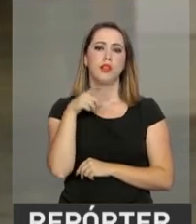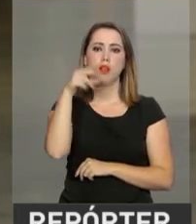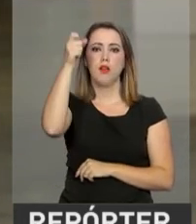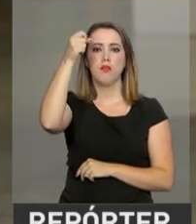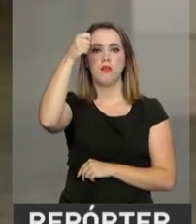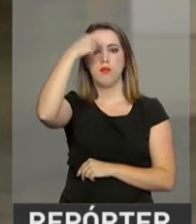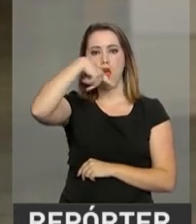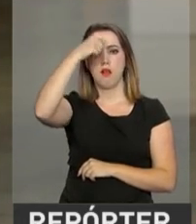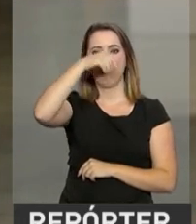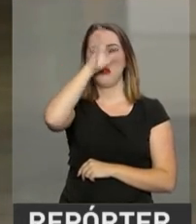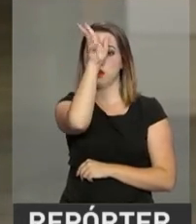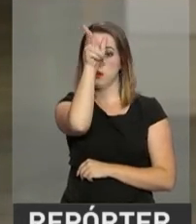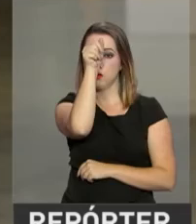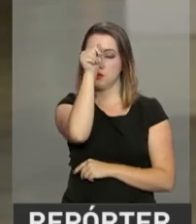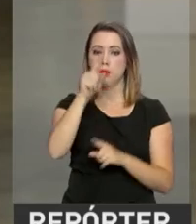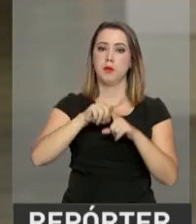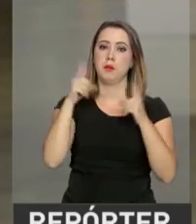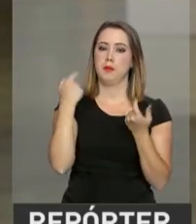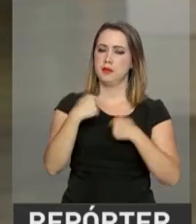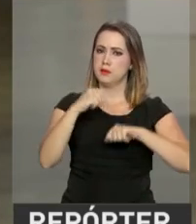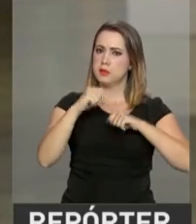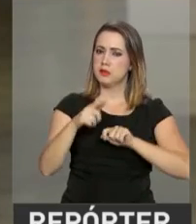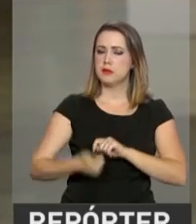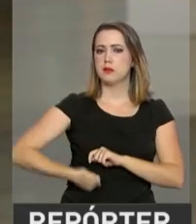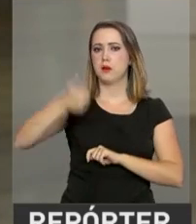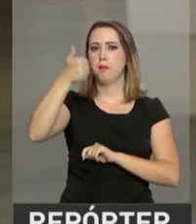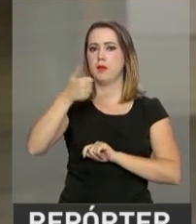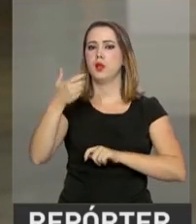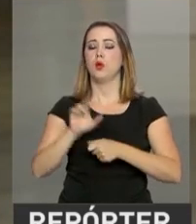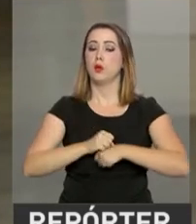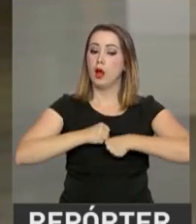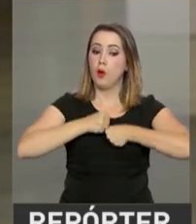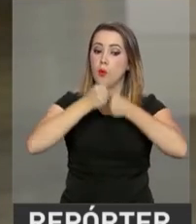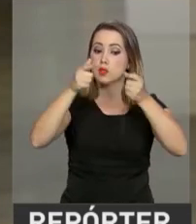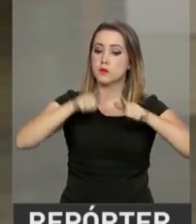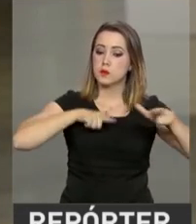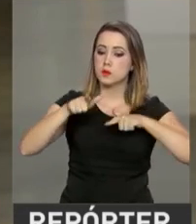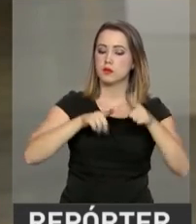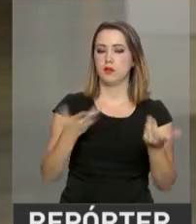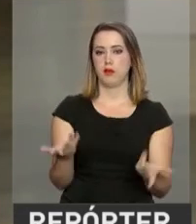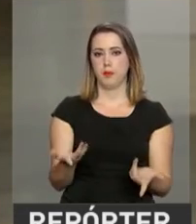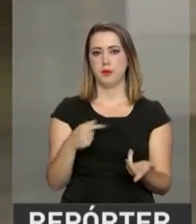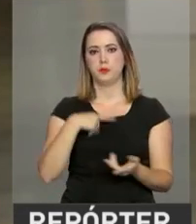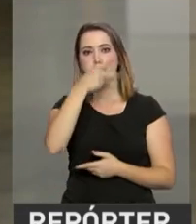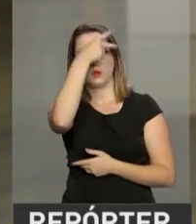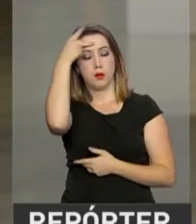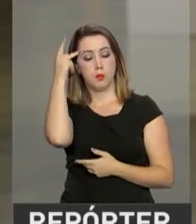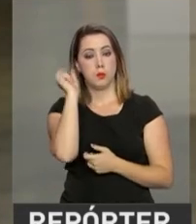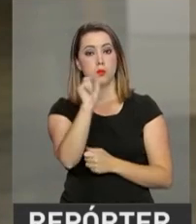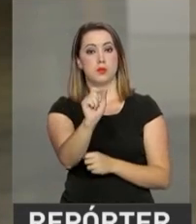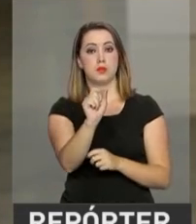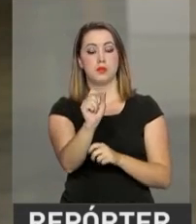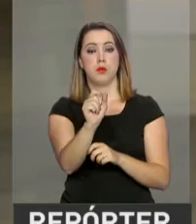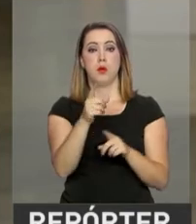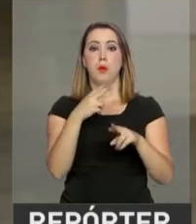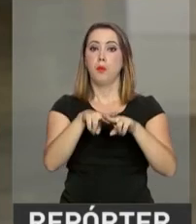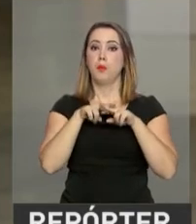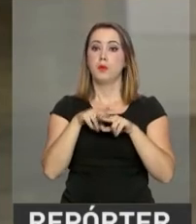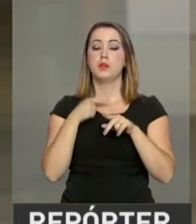os esforços para evitar a entrada da doença no país. Com o alerta, o acesso de pessoas, veículos e animais às